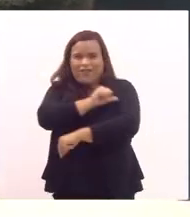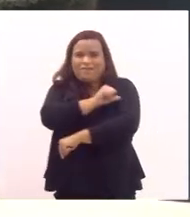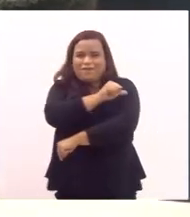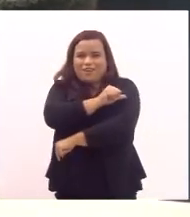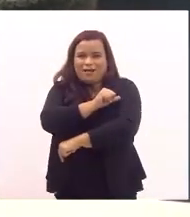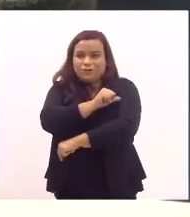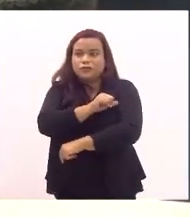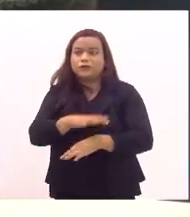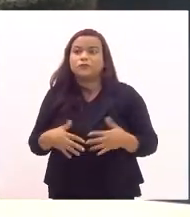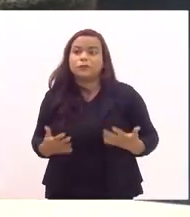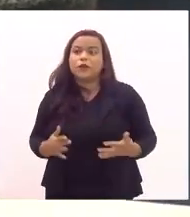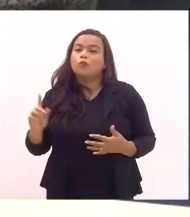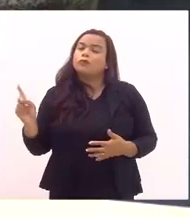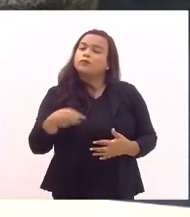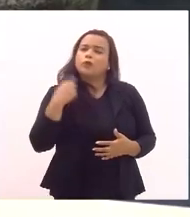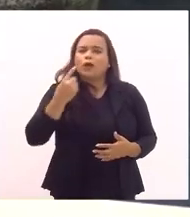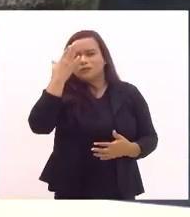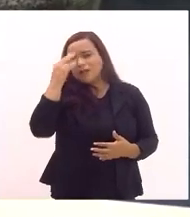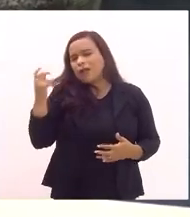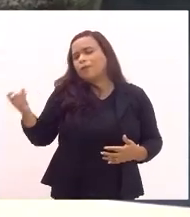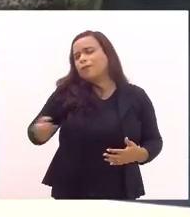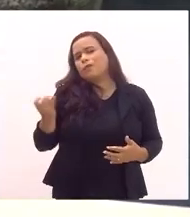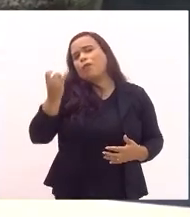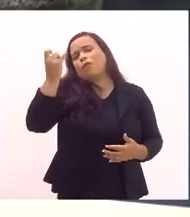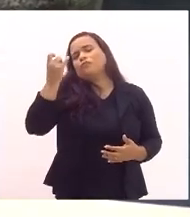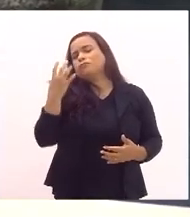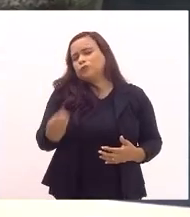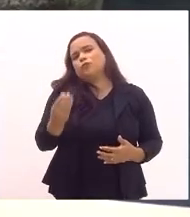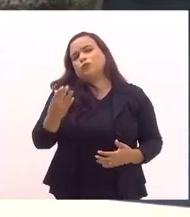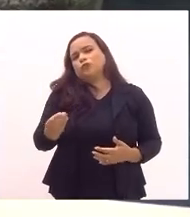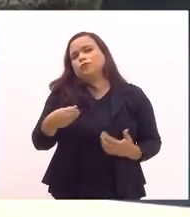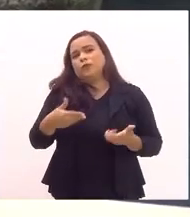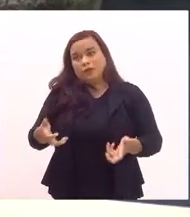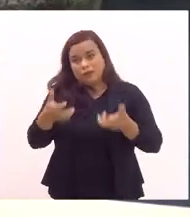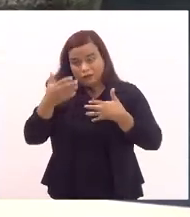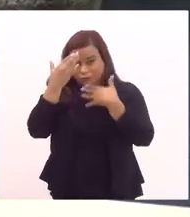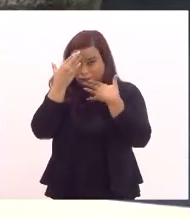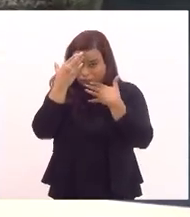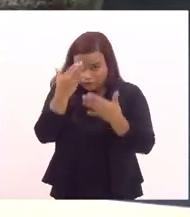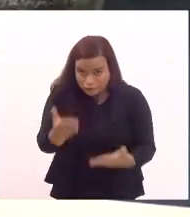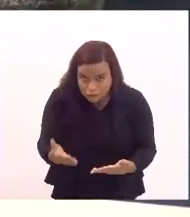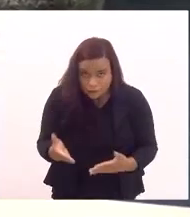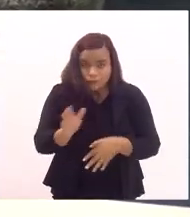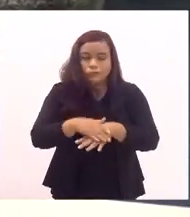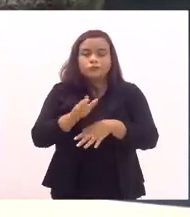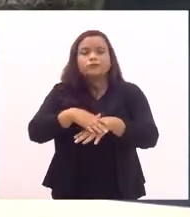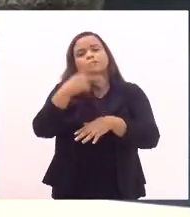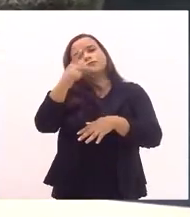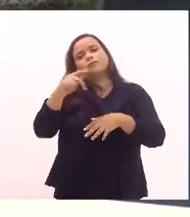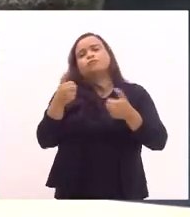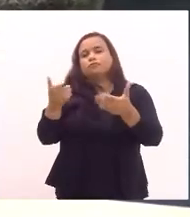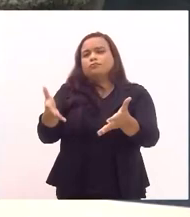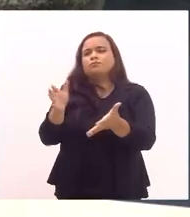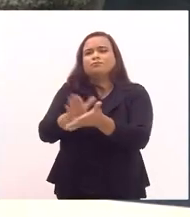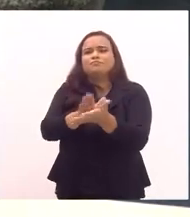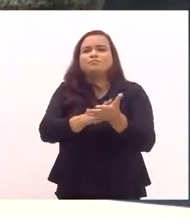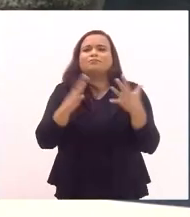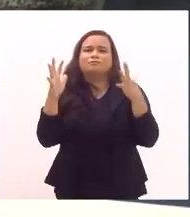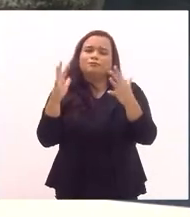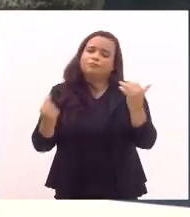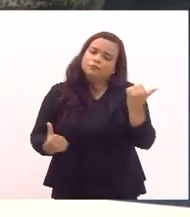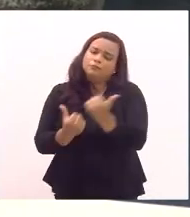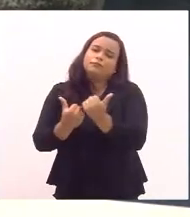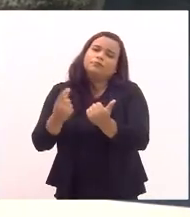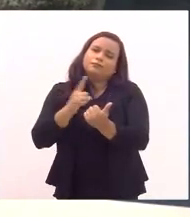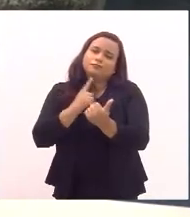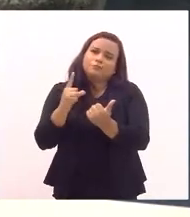e isso para gente é muito importante Presidente queria já agradecer a vossa excelência todo o